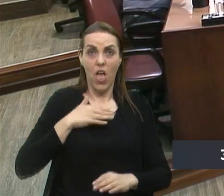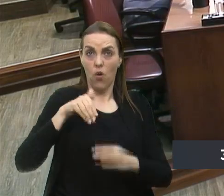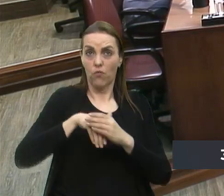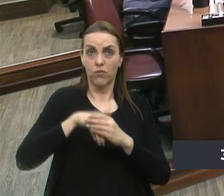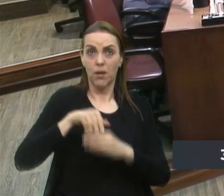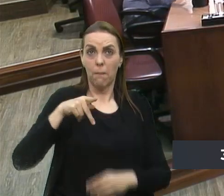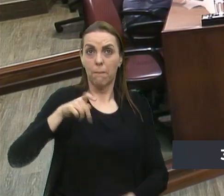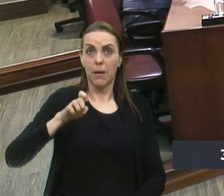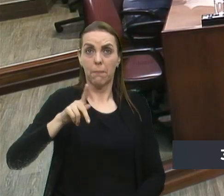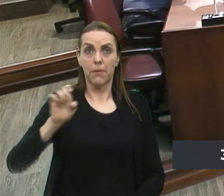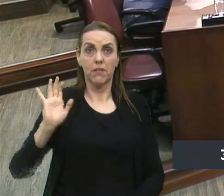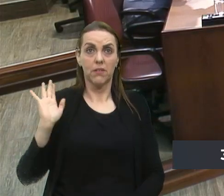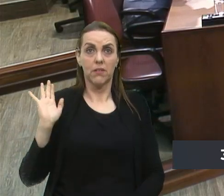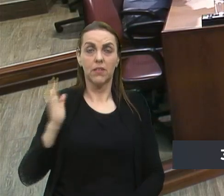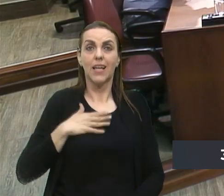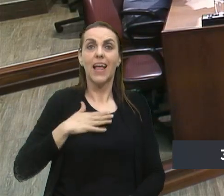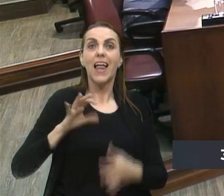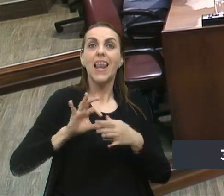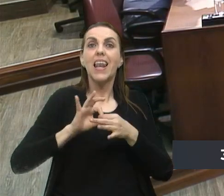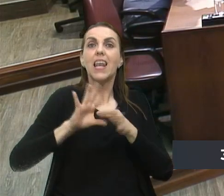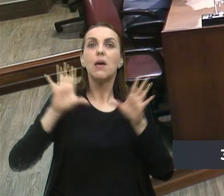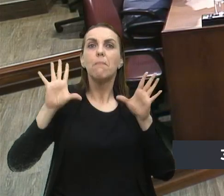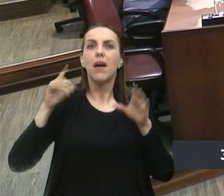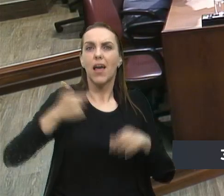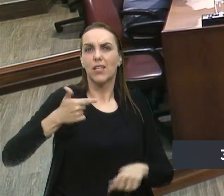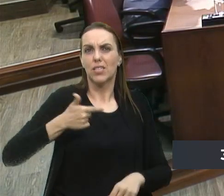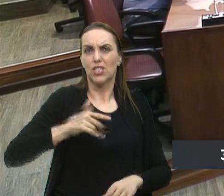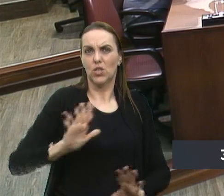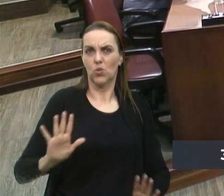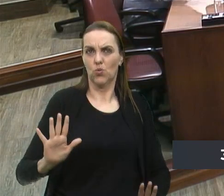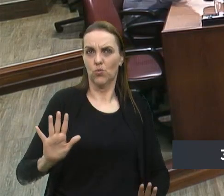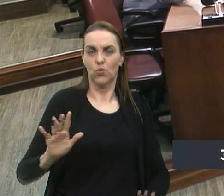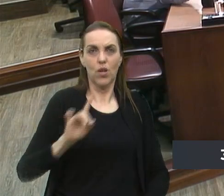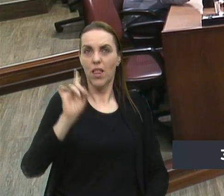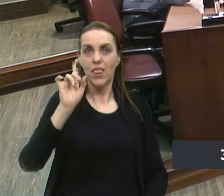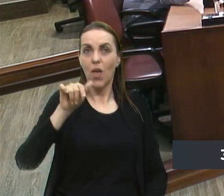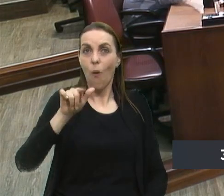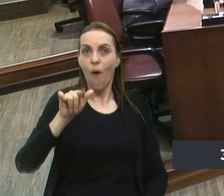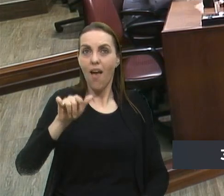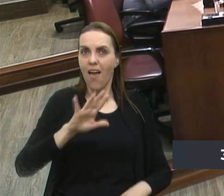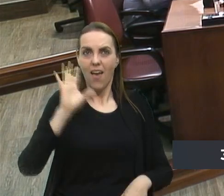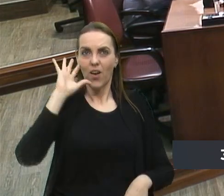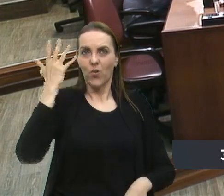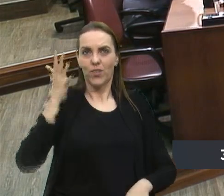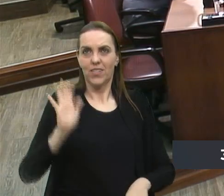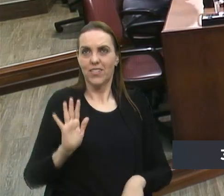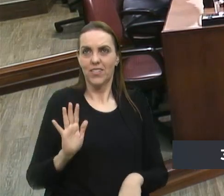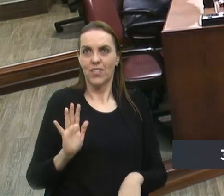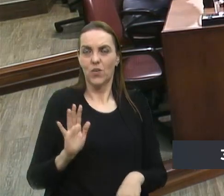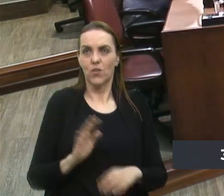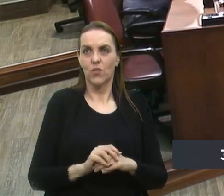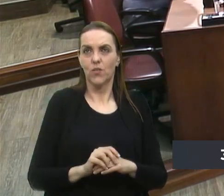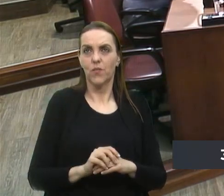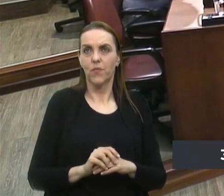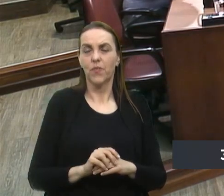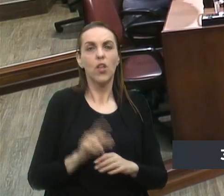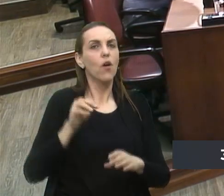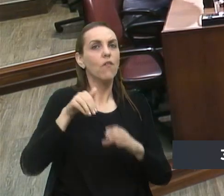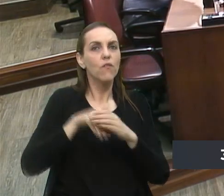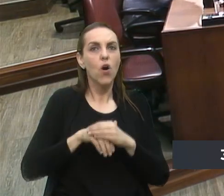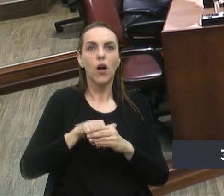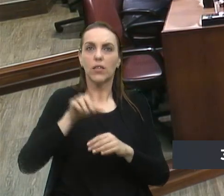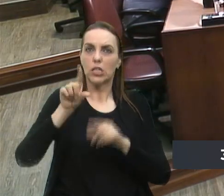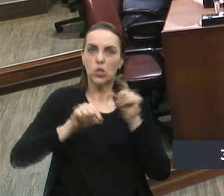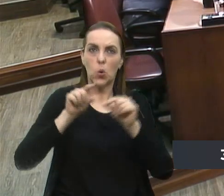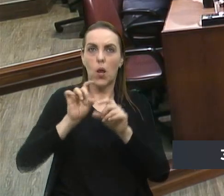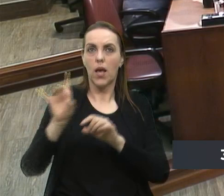votaram. Não, então, nós fomos liberados no segundo turno. Então, não foi isso que aconteceu. Não, votem em tal candidato ou tal. Nós fomos liberados e cada